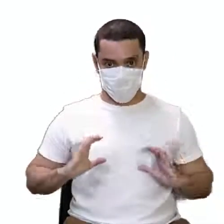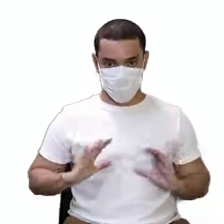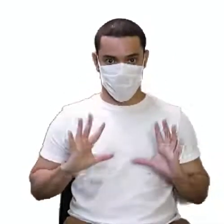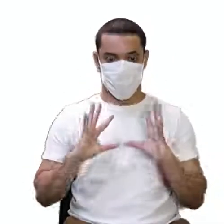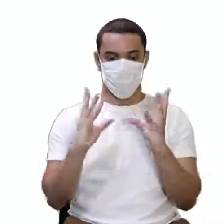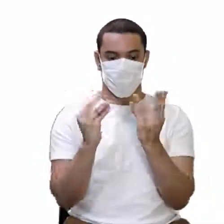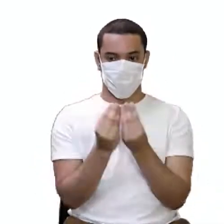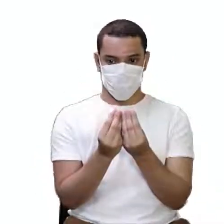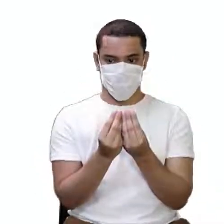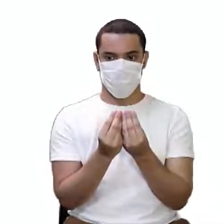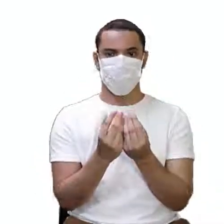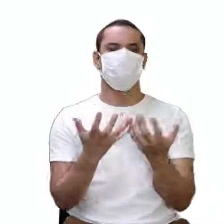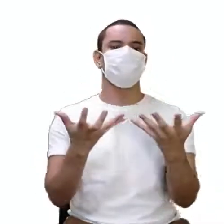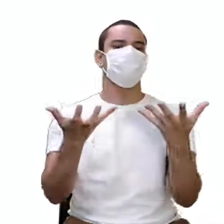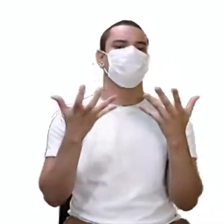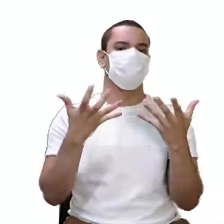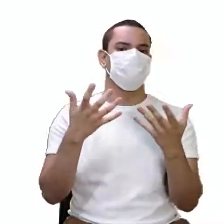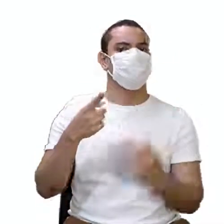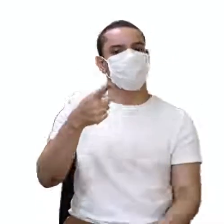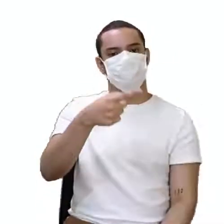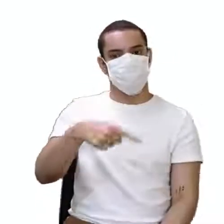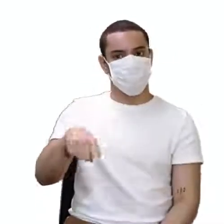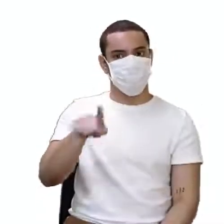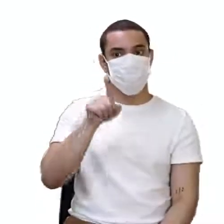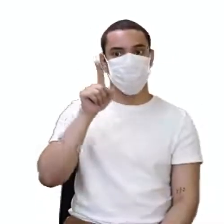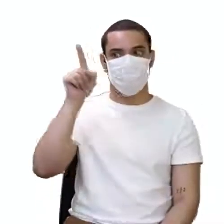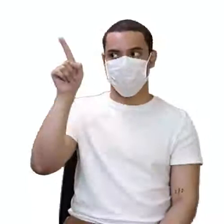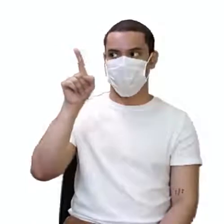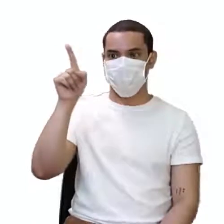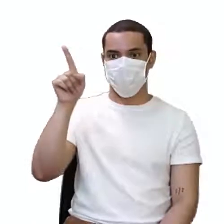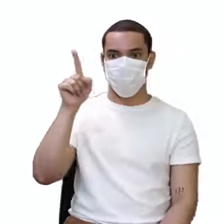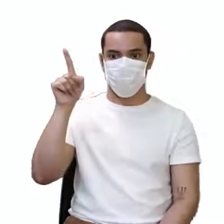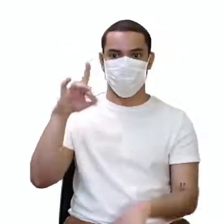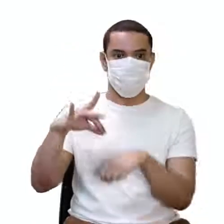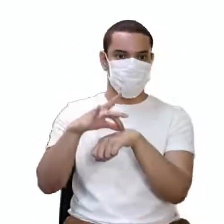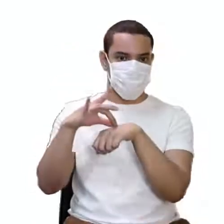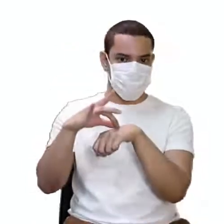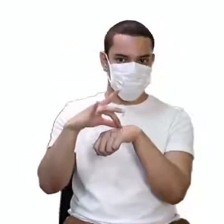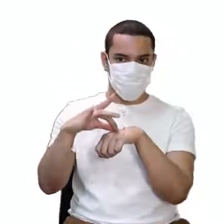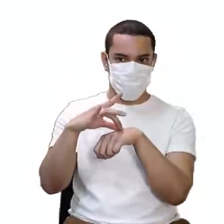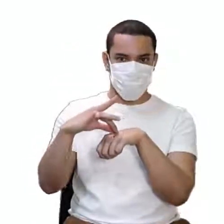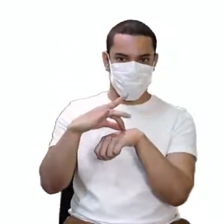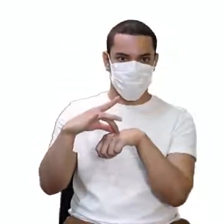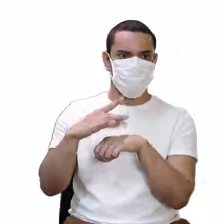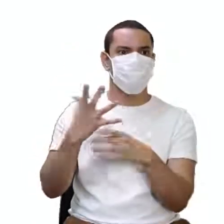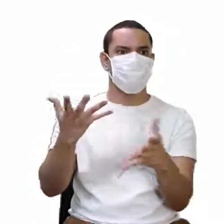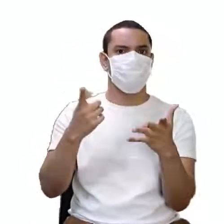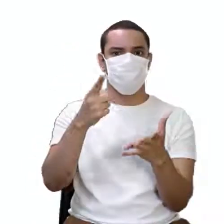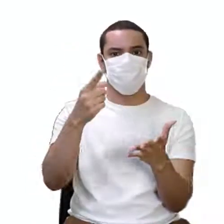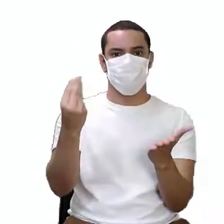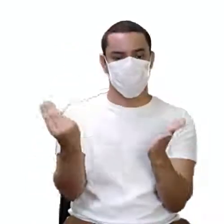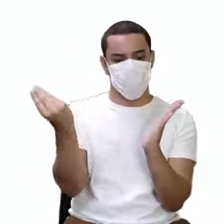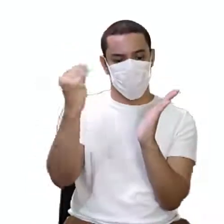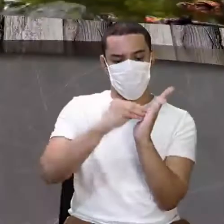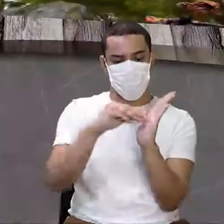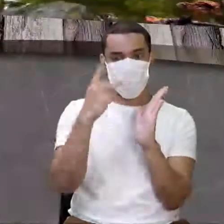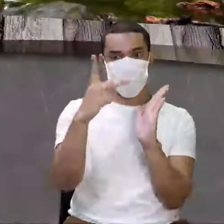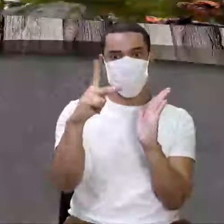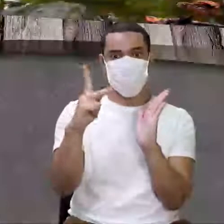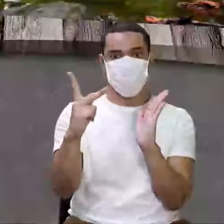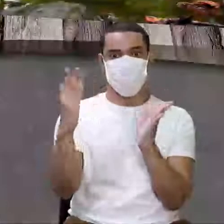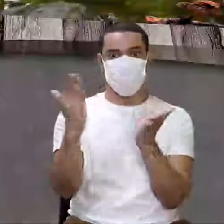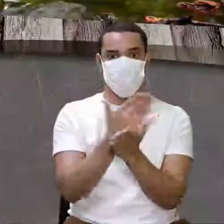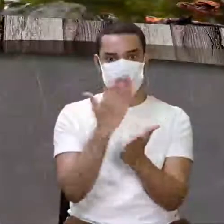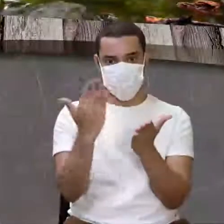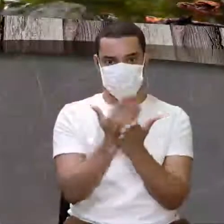comportamentais e moleculares. Eu quero que você, está destacado em negrito aí, mas eu quero que você coloque no seu caderno,